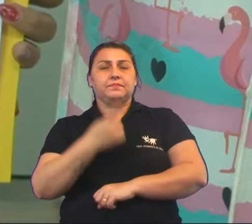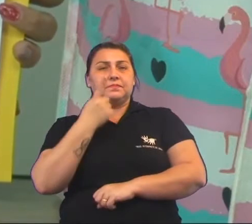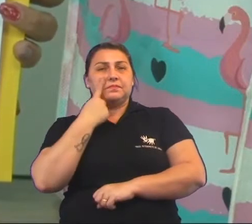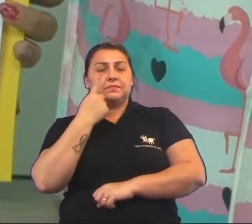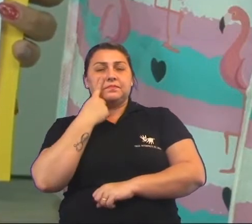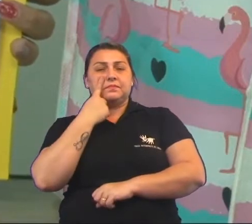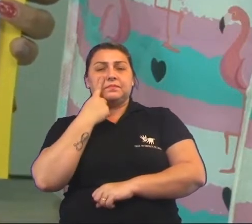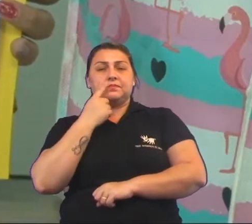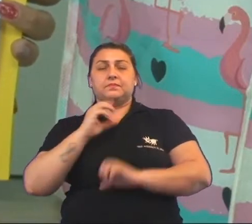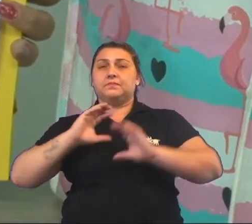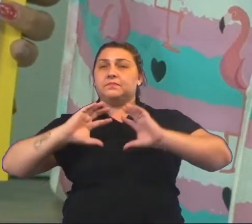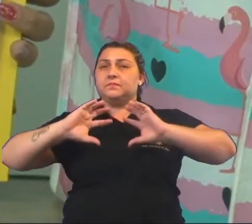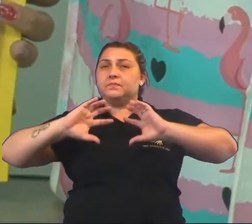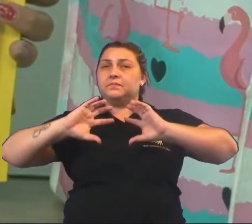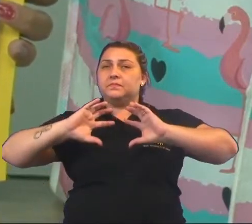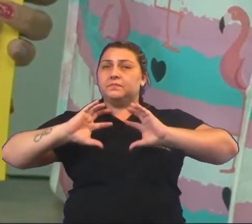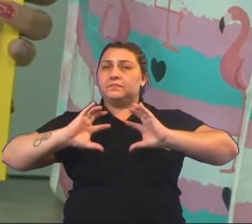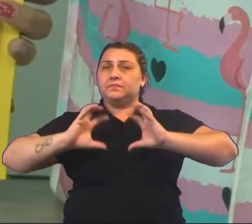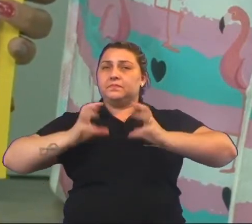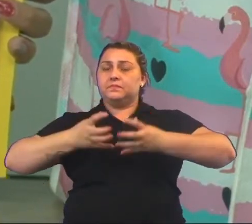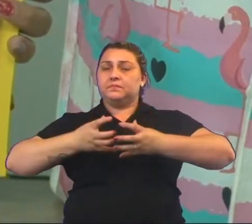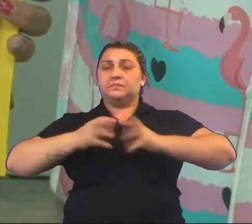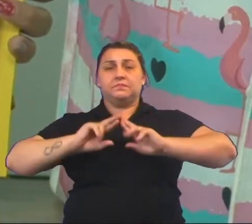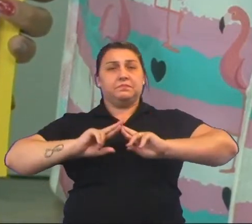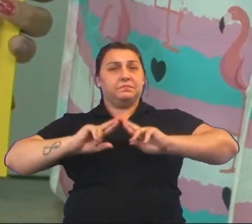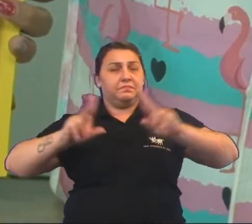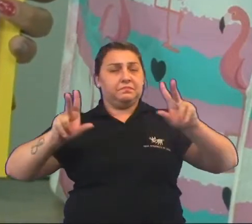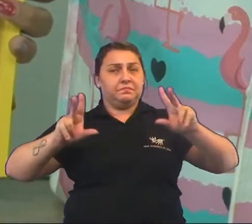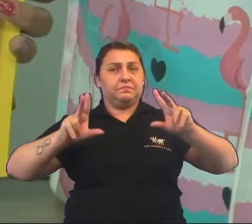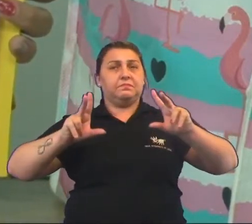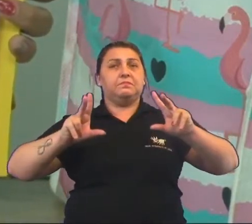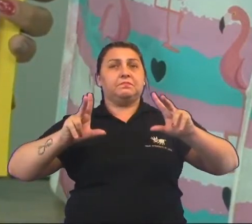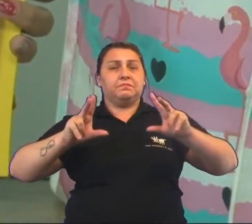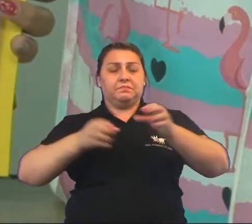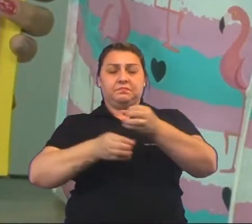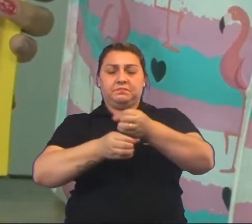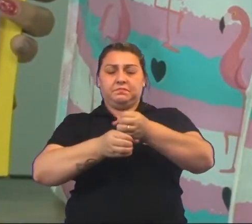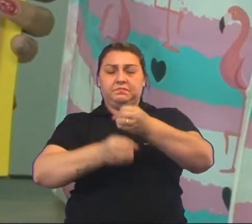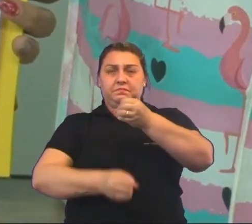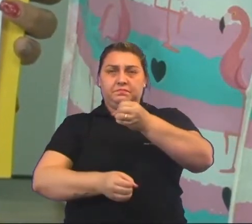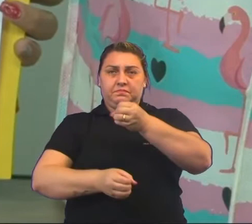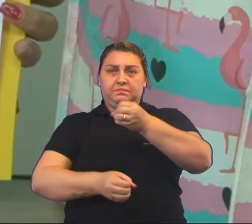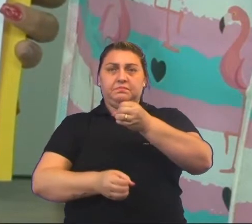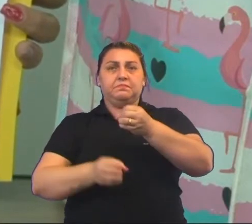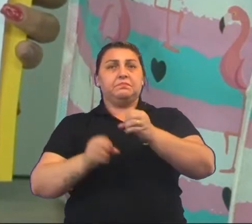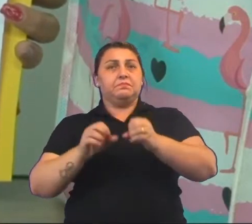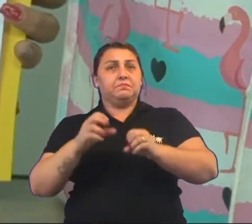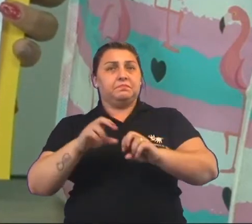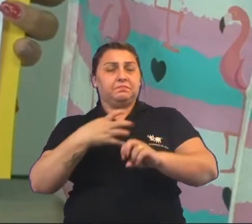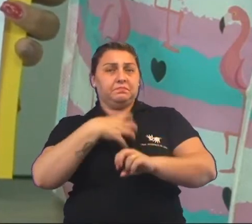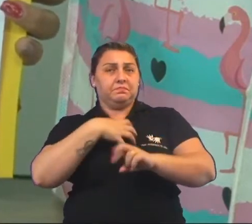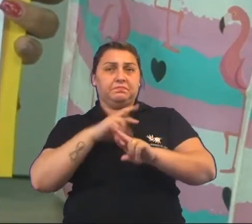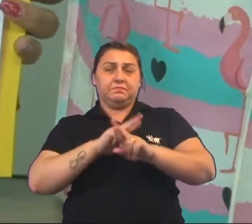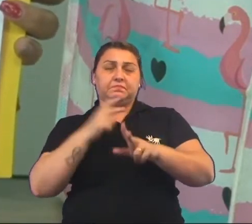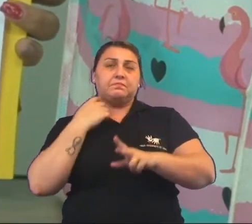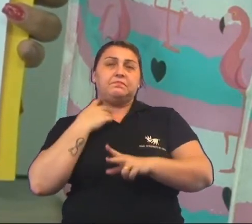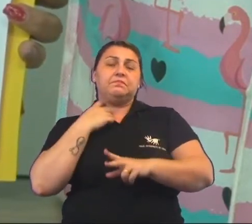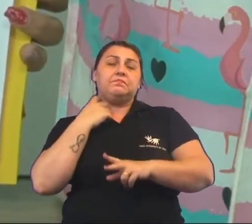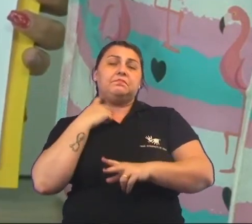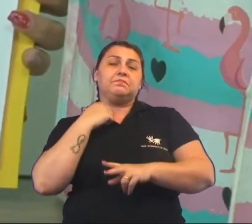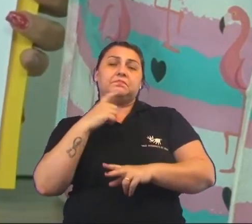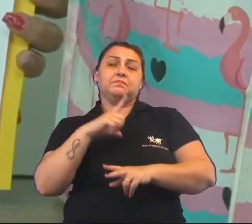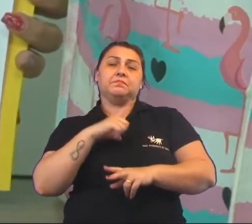a bola do sorvete é diferente da casquinha, não é mesmo? Tem formatos diferentes. Aqui temos